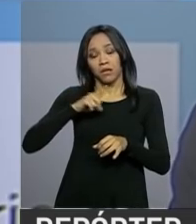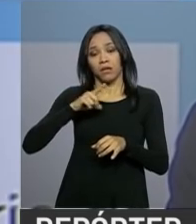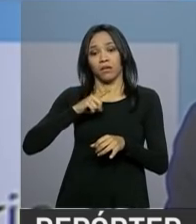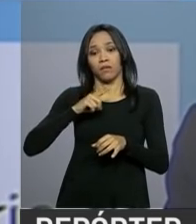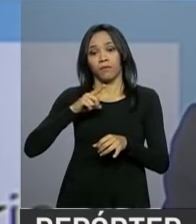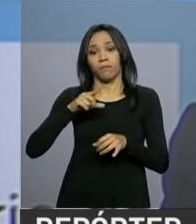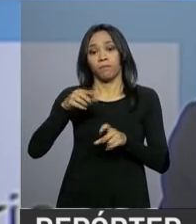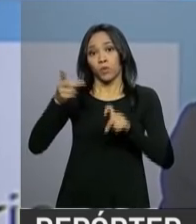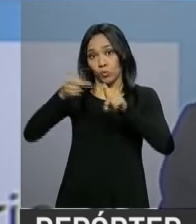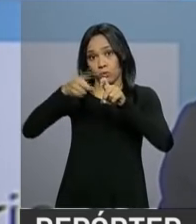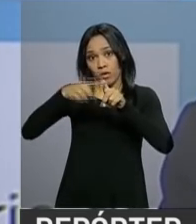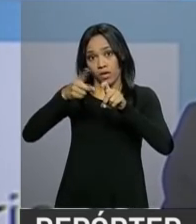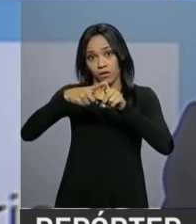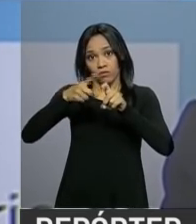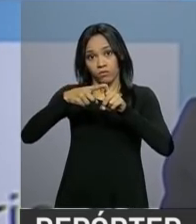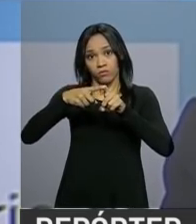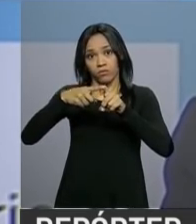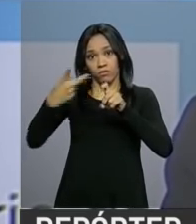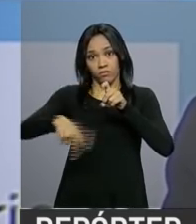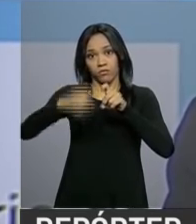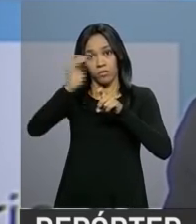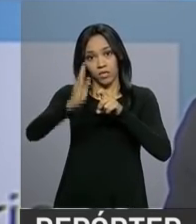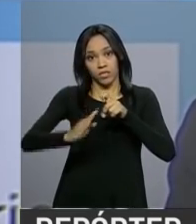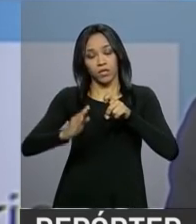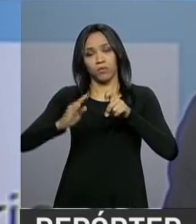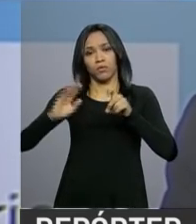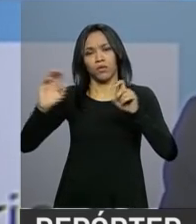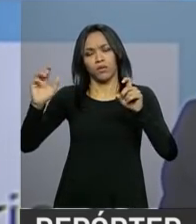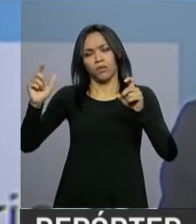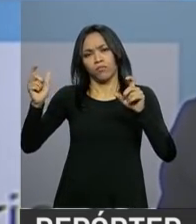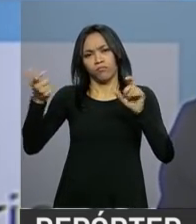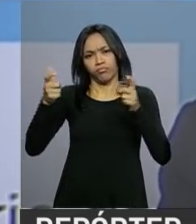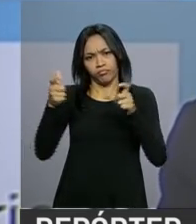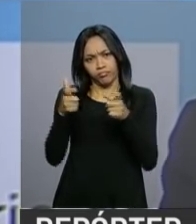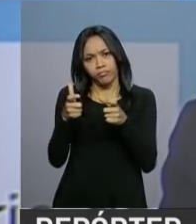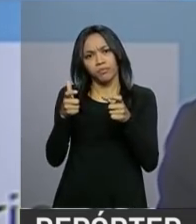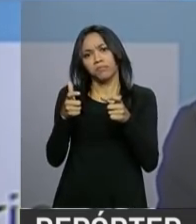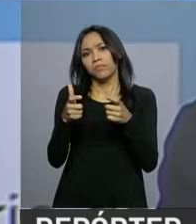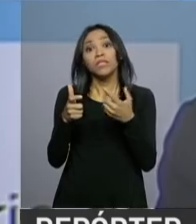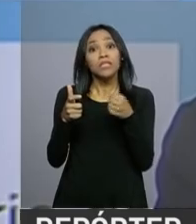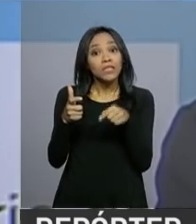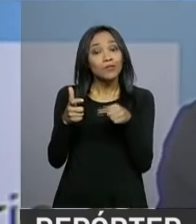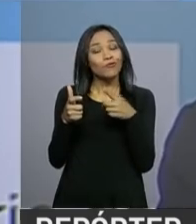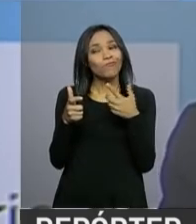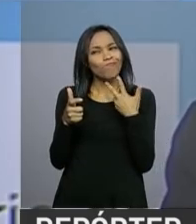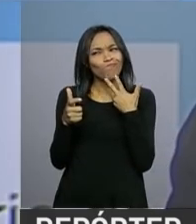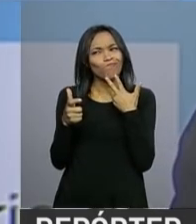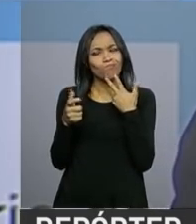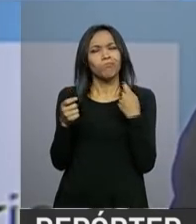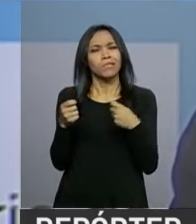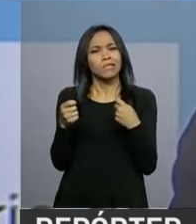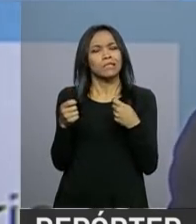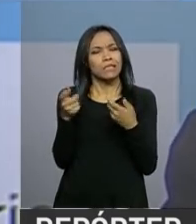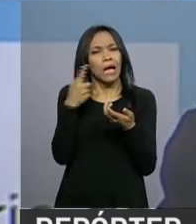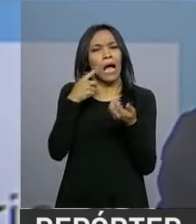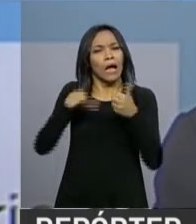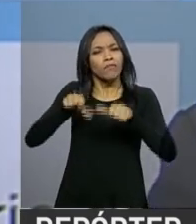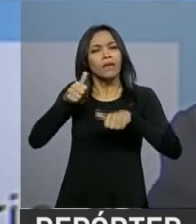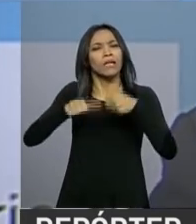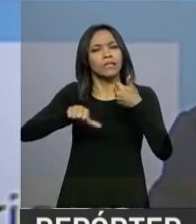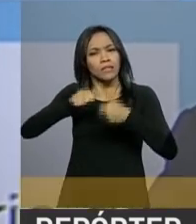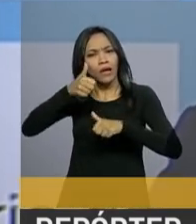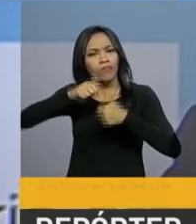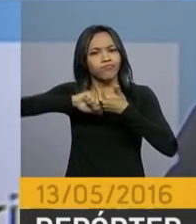nos médicos brasileiros né Eh isso também é um elemento de avaliação que nós teremos